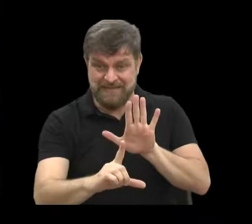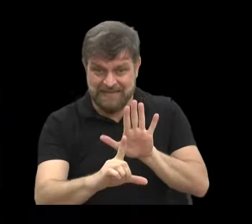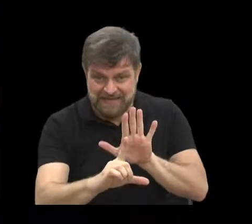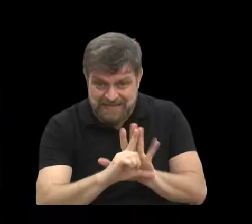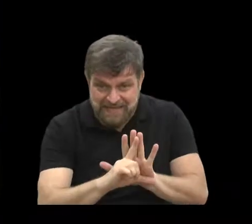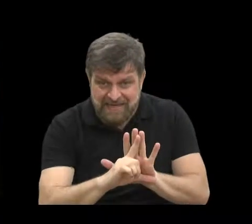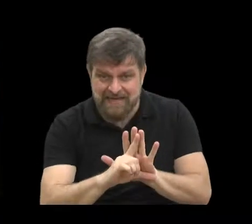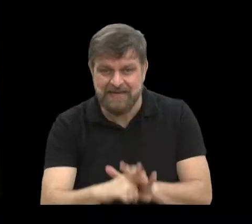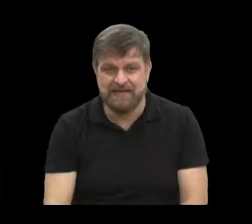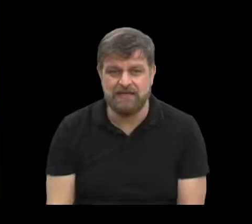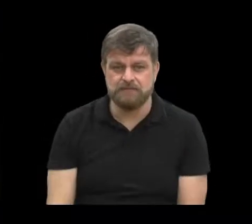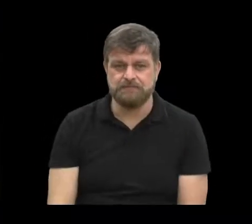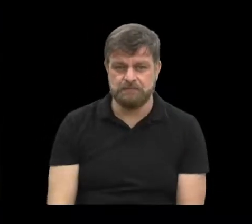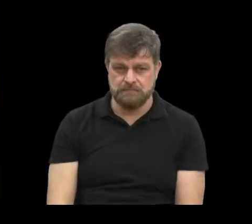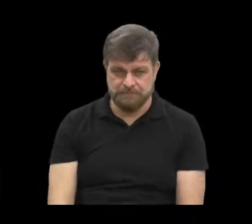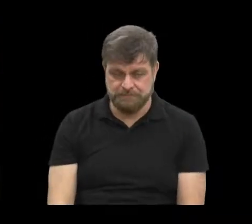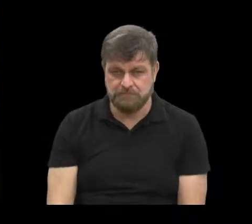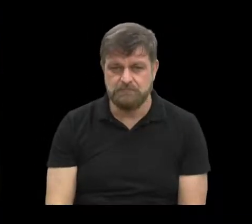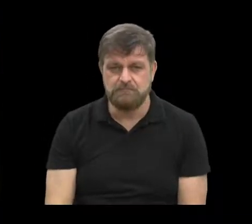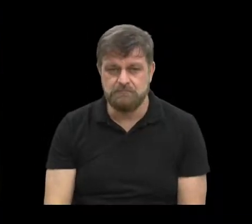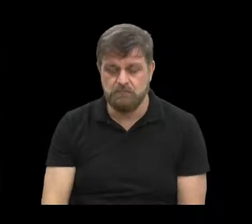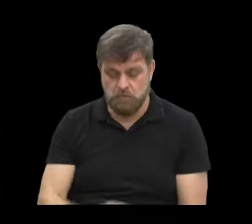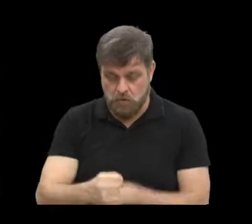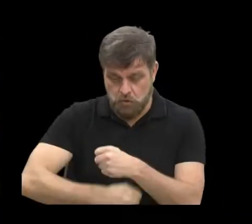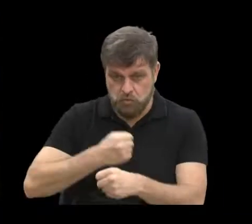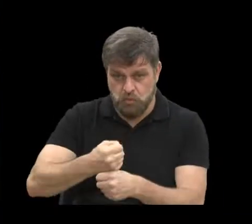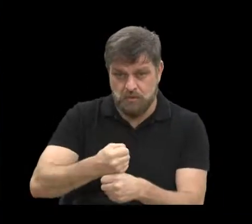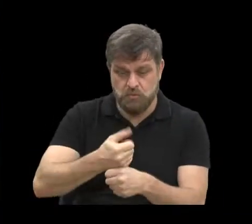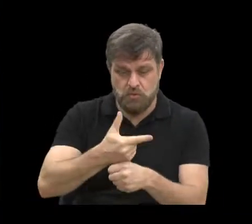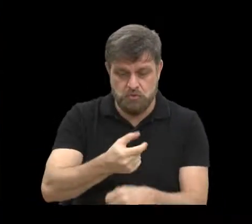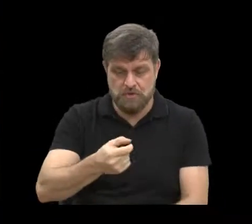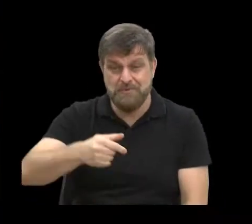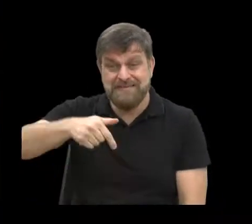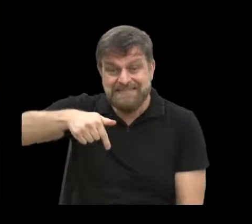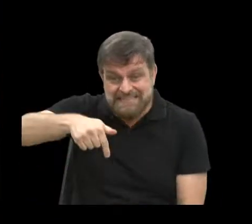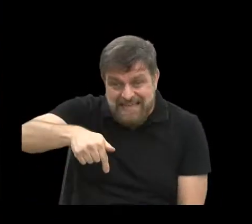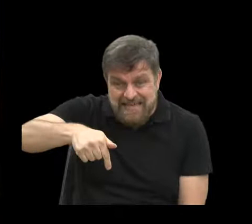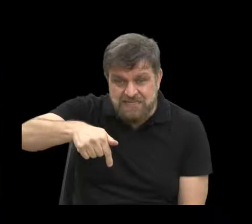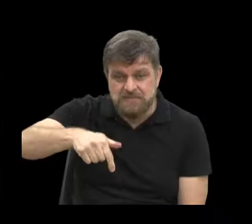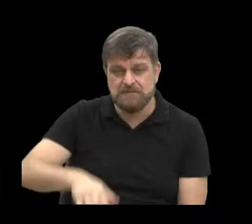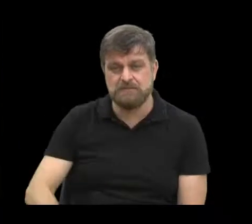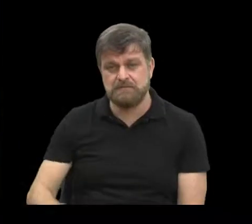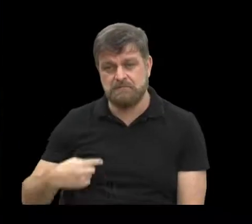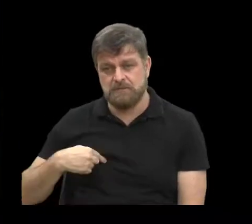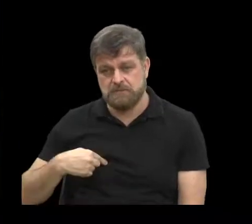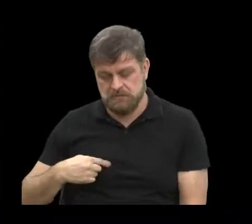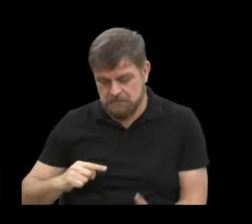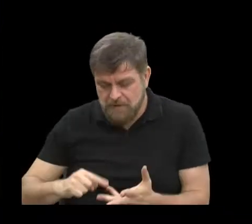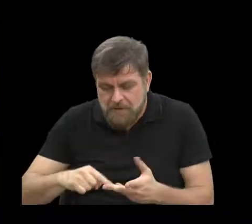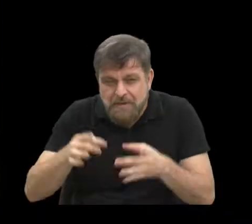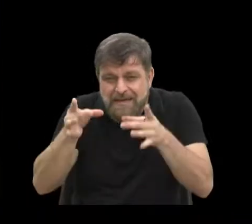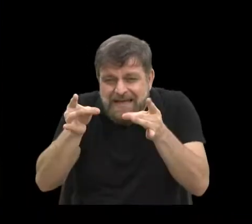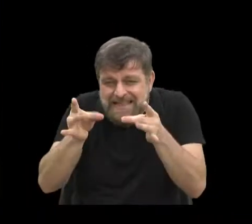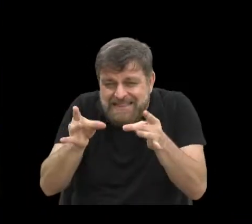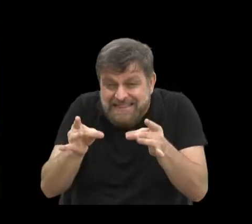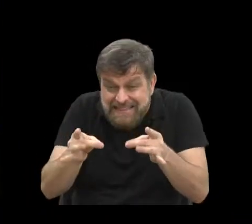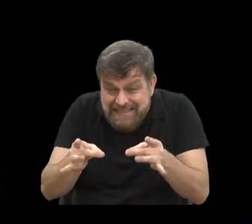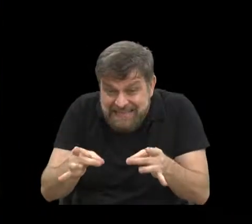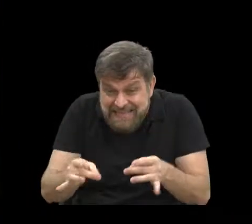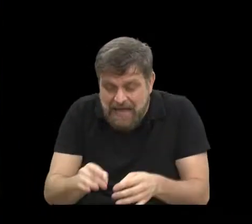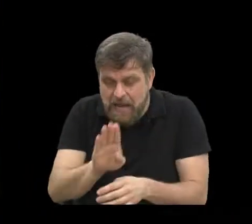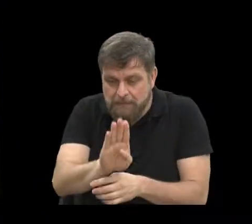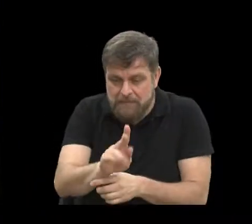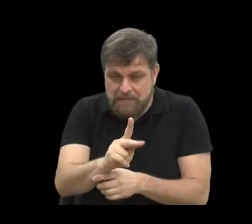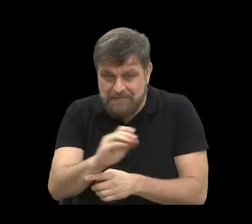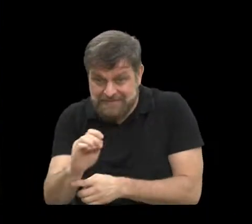sim, o decreto regulamentando em 2007. Então, para a gente saber mais os detalhes, as minúcias do benefício,